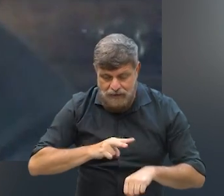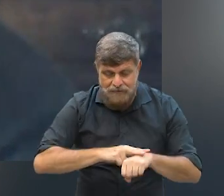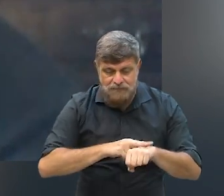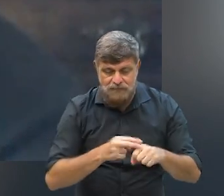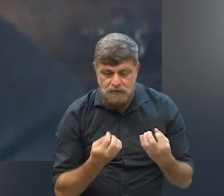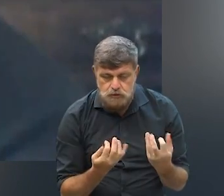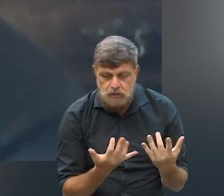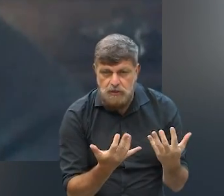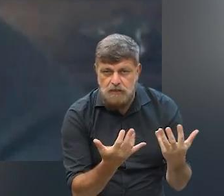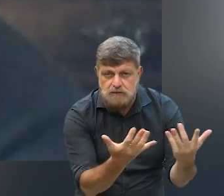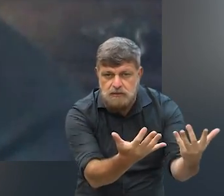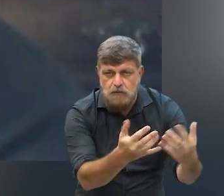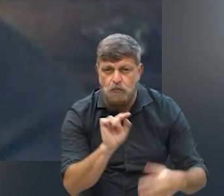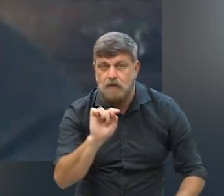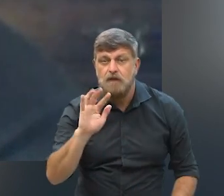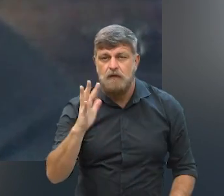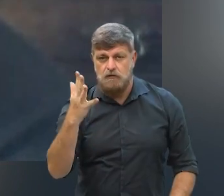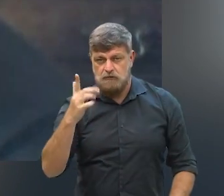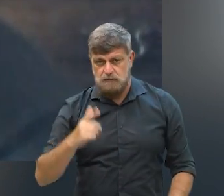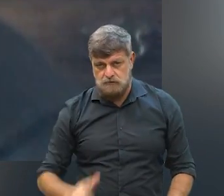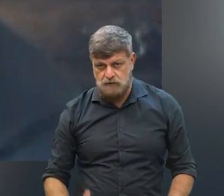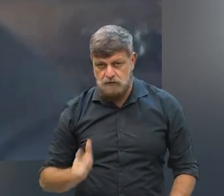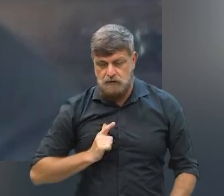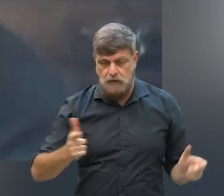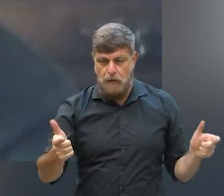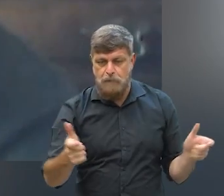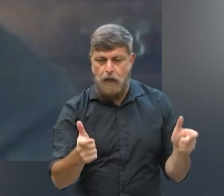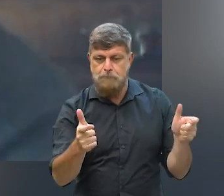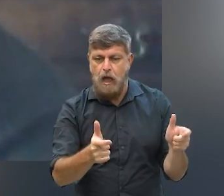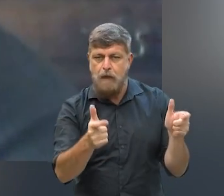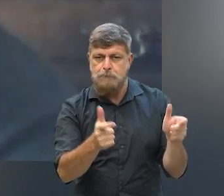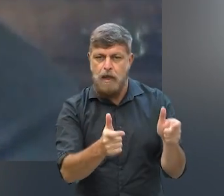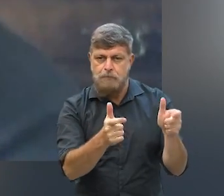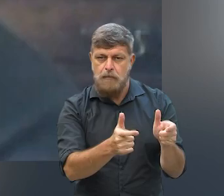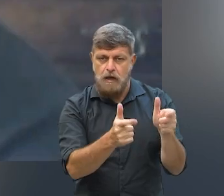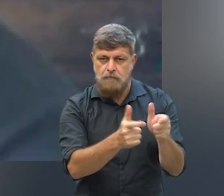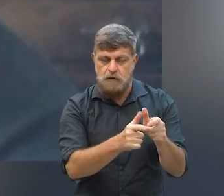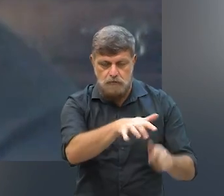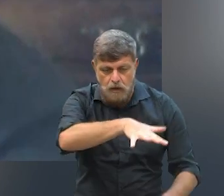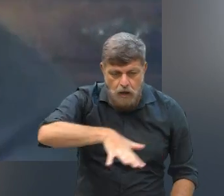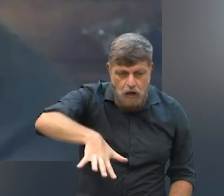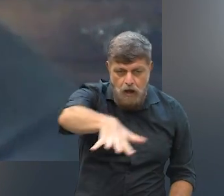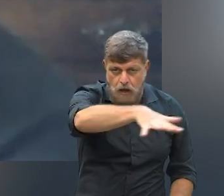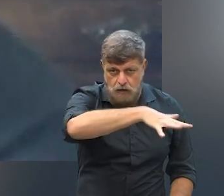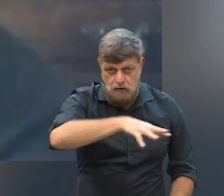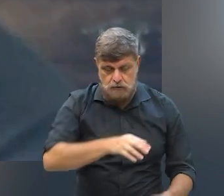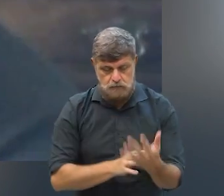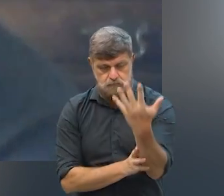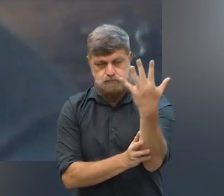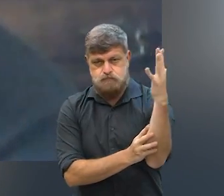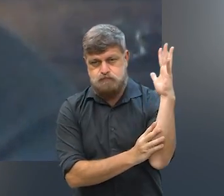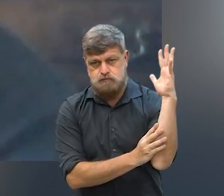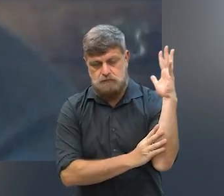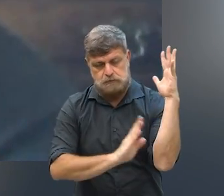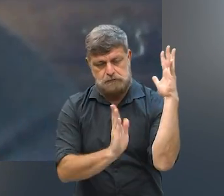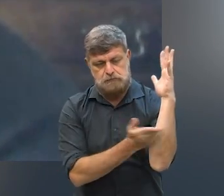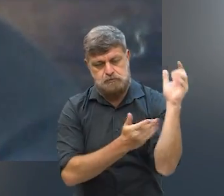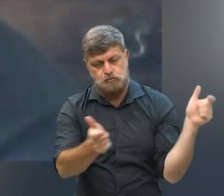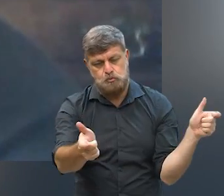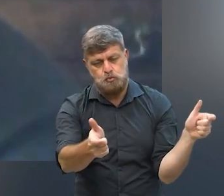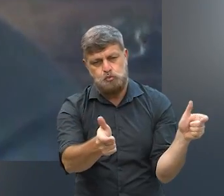vegetação, você está reduzindo ainda mais a área de cobertura vegetal, não